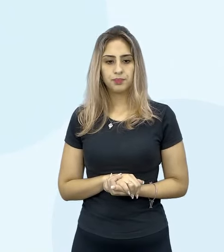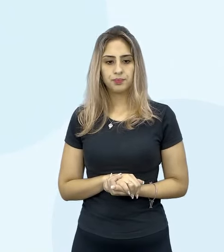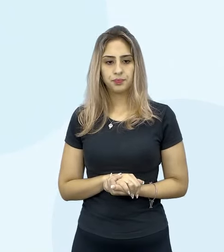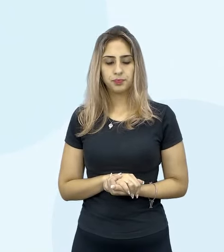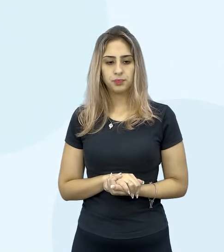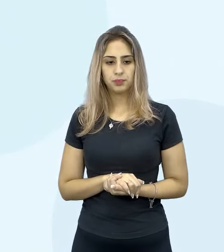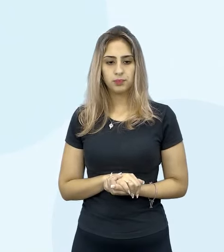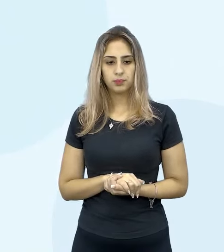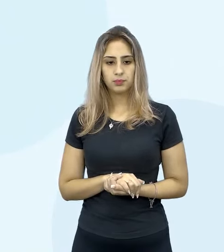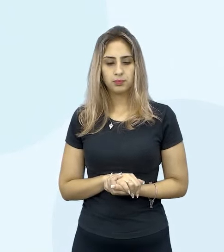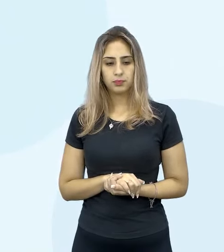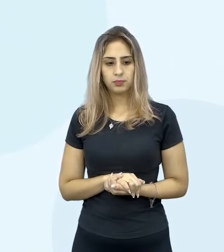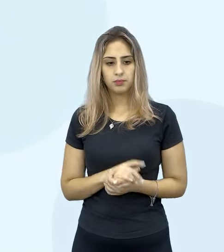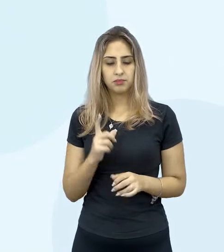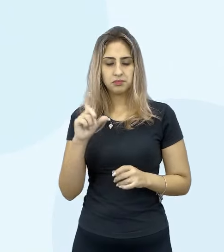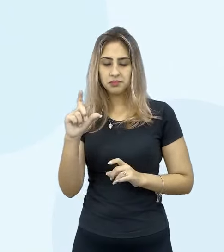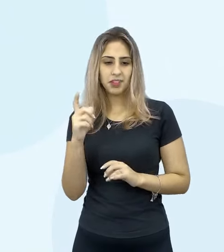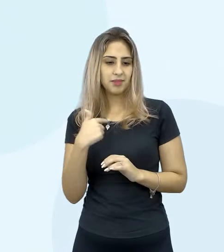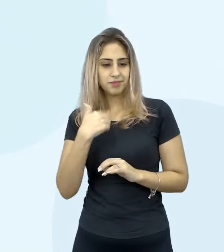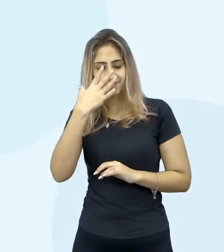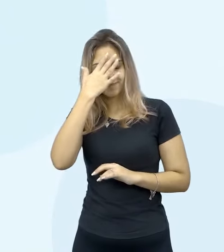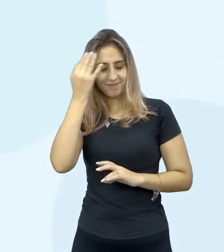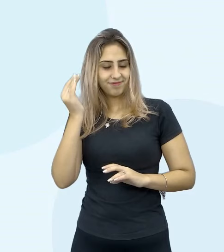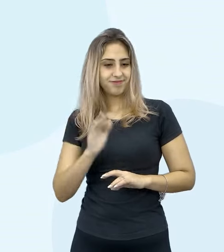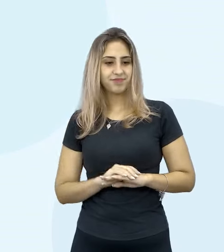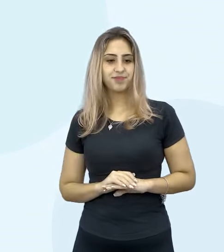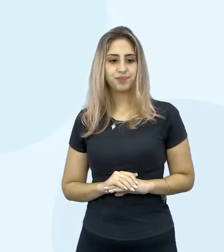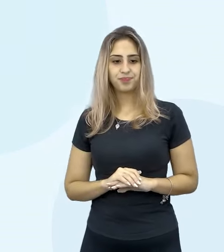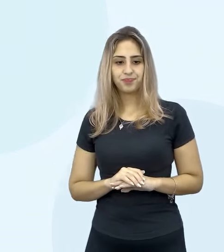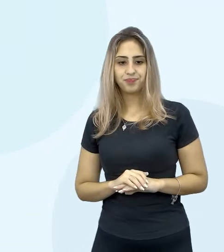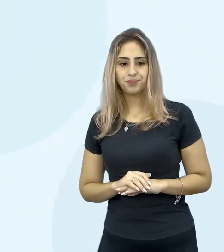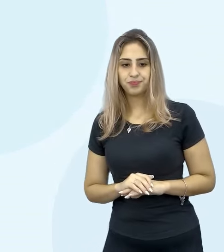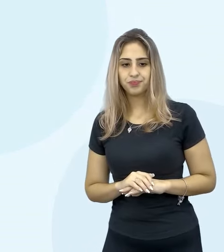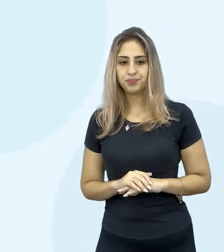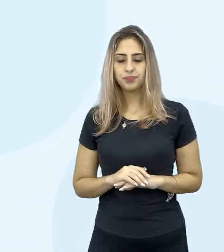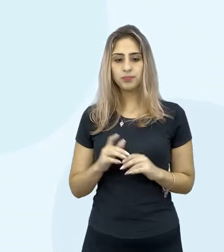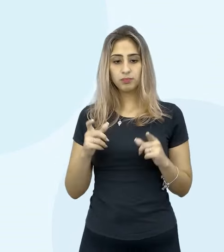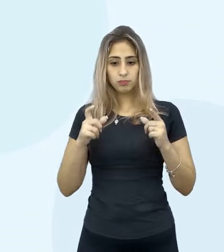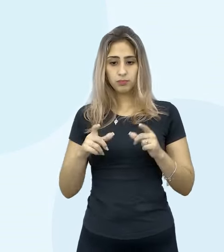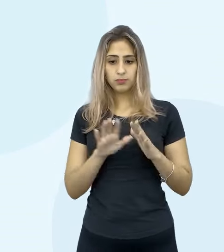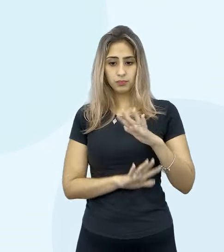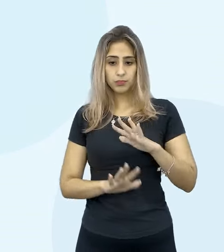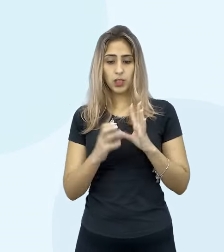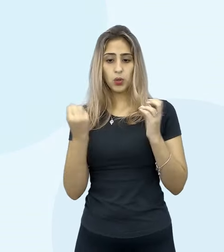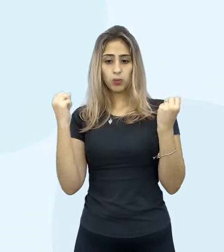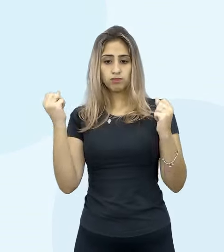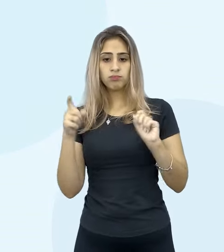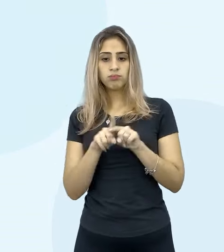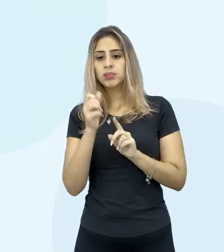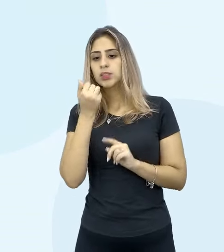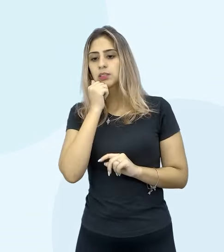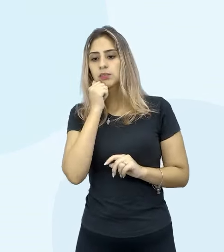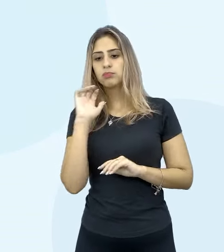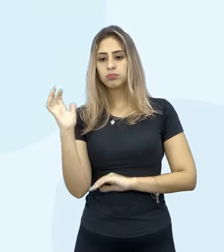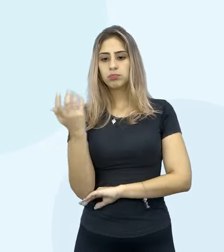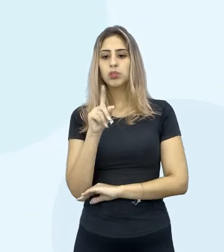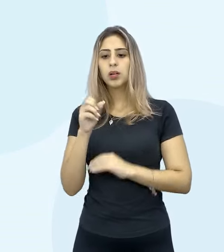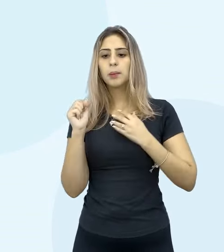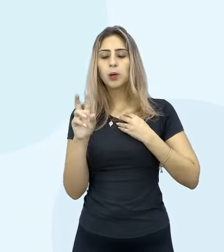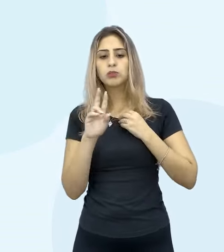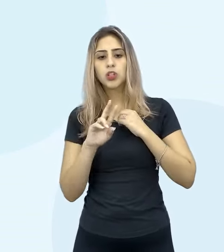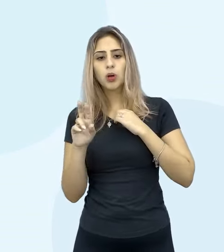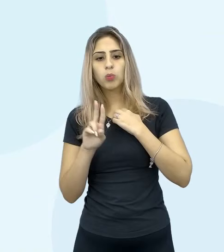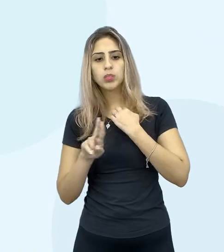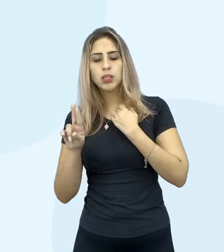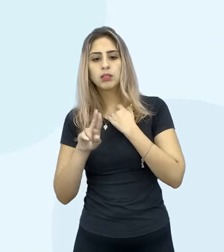Ai, fugiu a palavra. É que ele acredita que está na área de educação física e na área de ciências da natureza, o que ele pode estar usando,